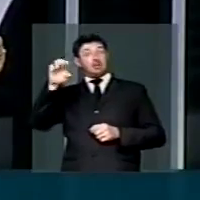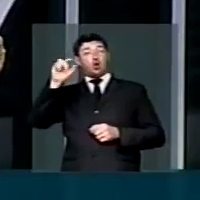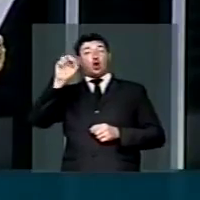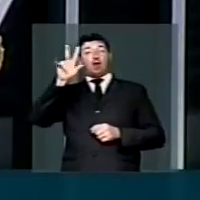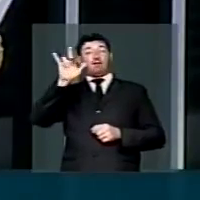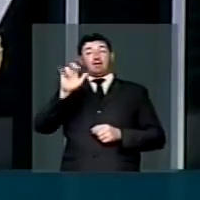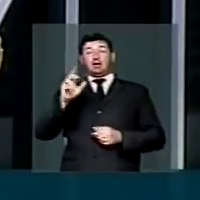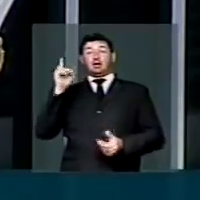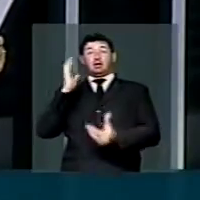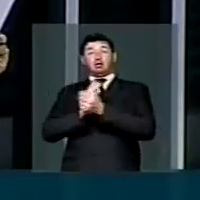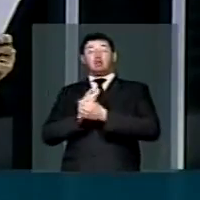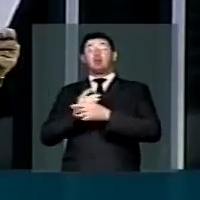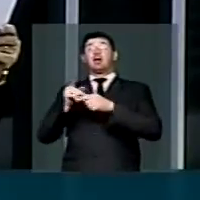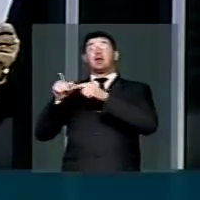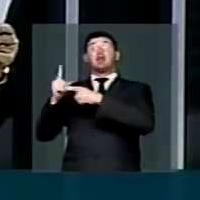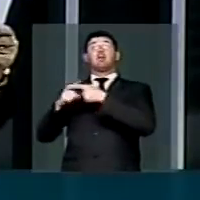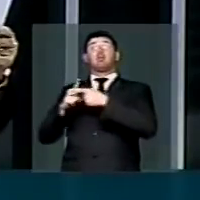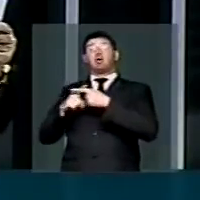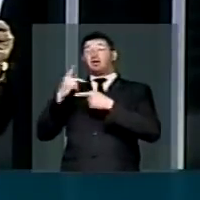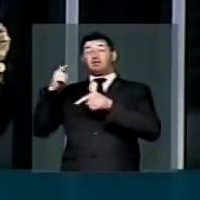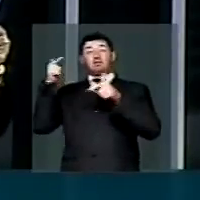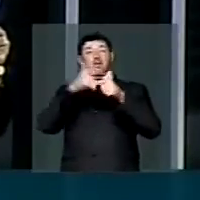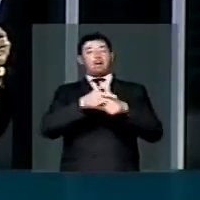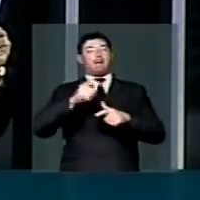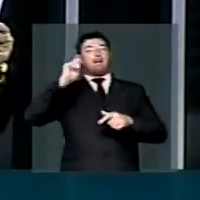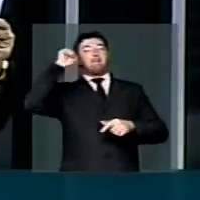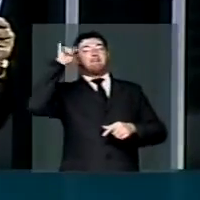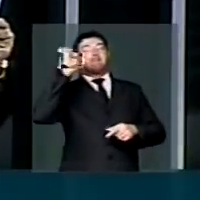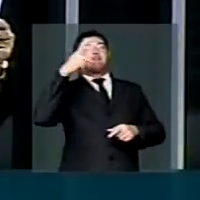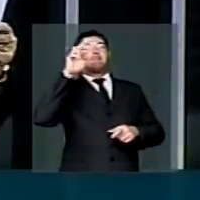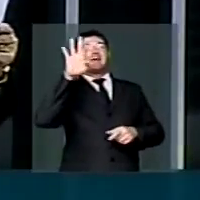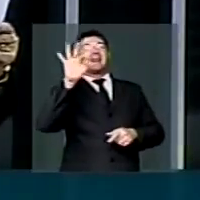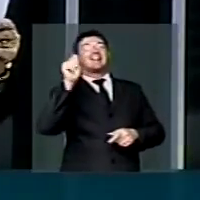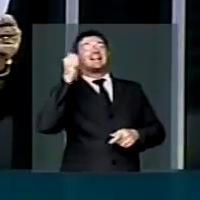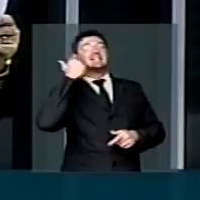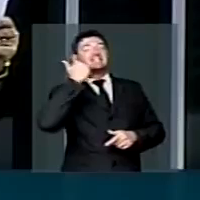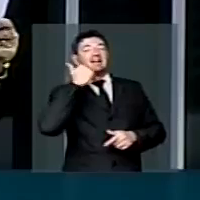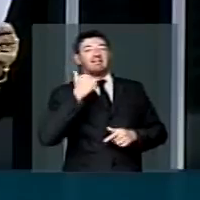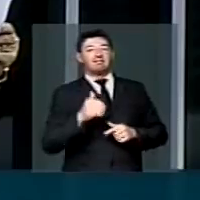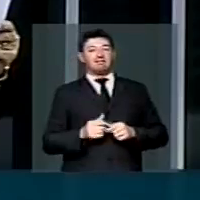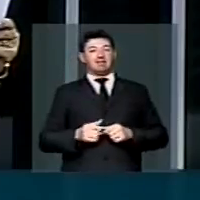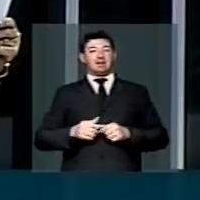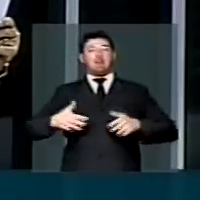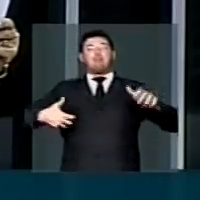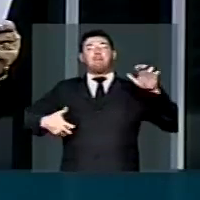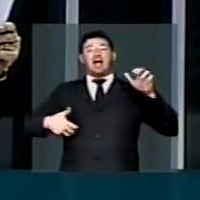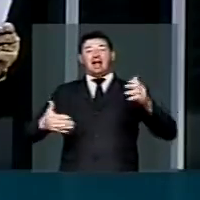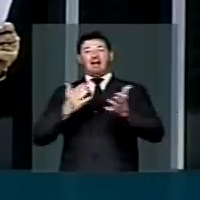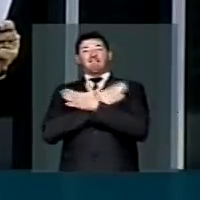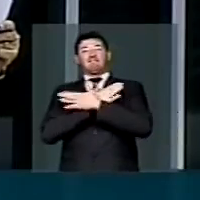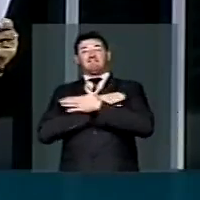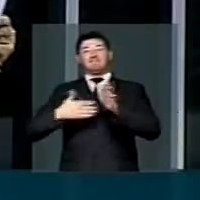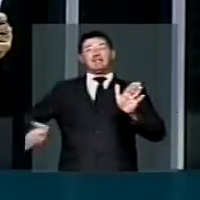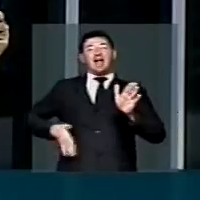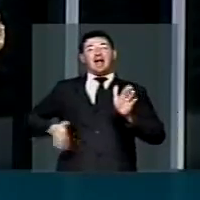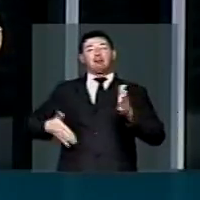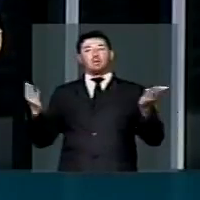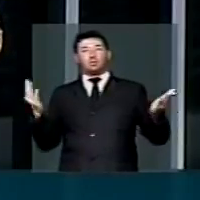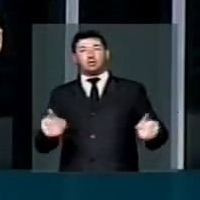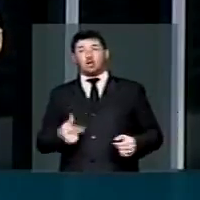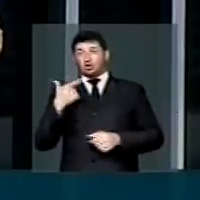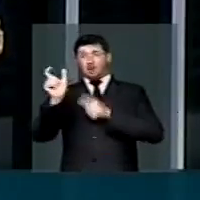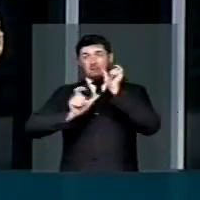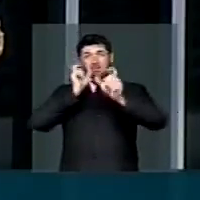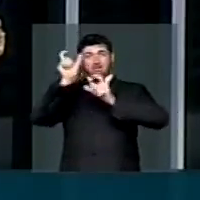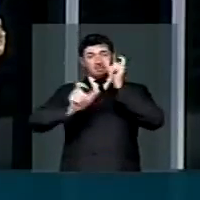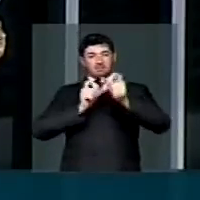possessor por injúria racial, por lhe xingar de preta, safada, macaca, vagabunda e outros